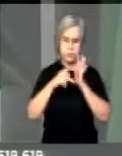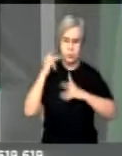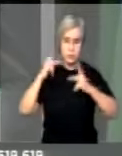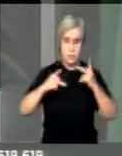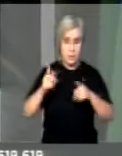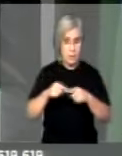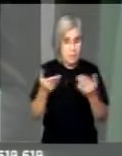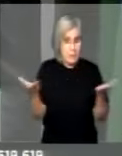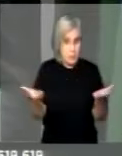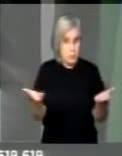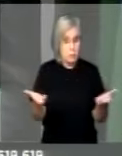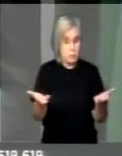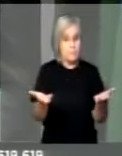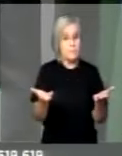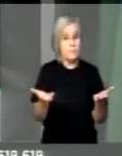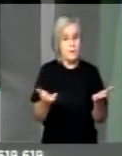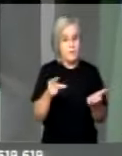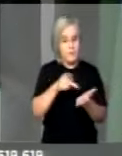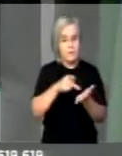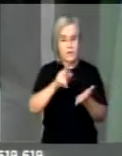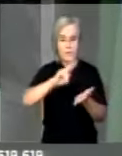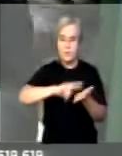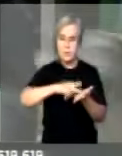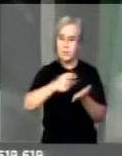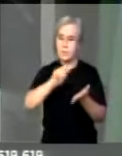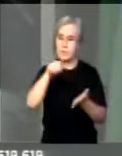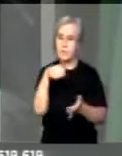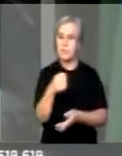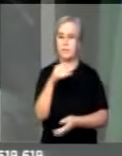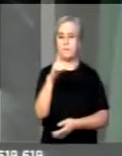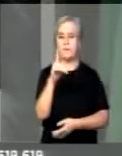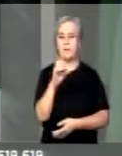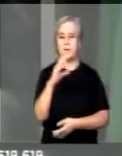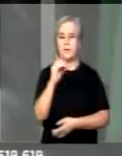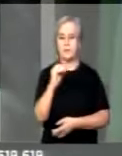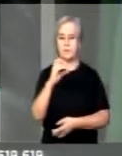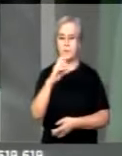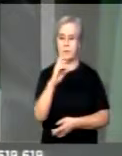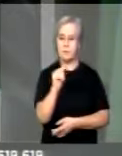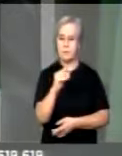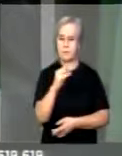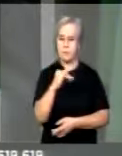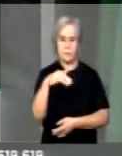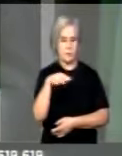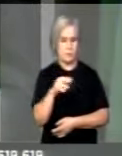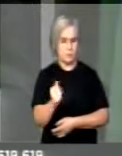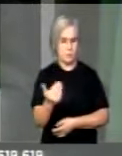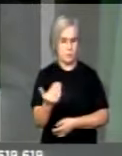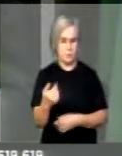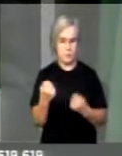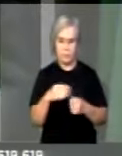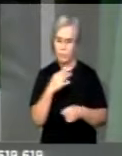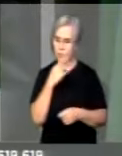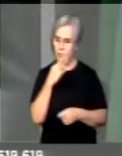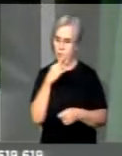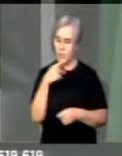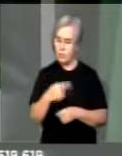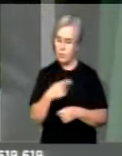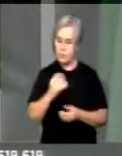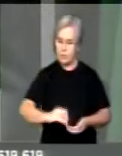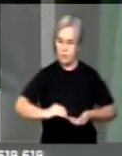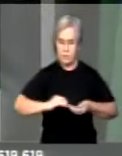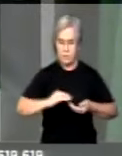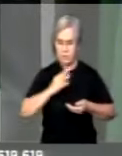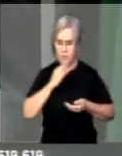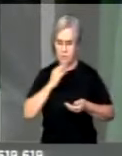a democracia. E isso é importante, essa presença de vocês aqui, para conhecerem o Congresso Nacional, a Câmara dos